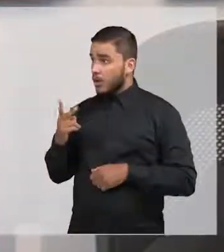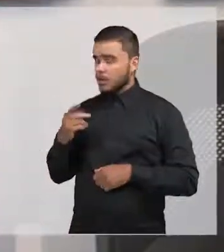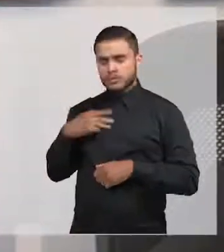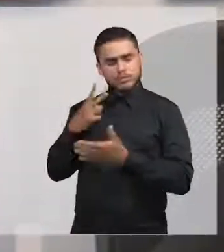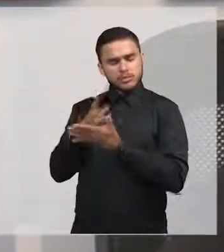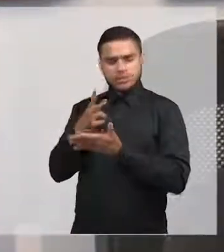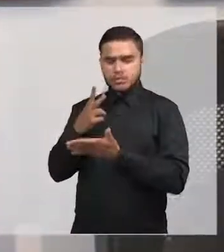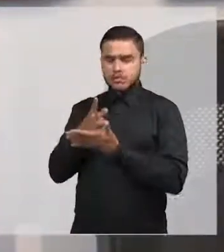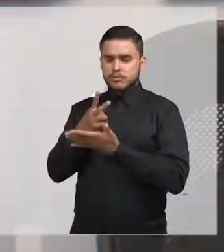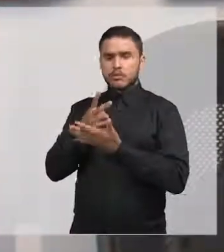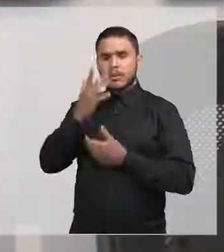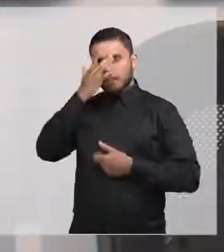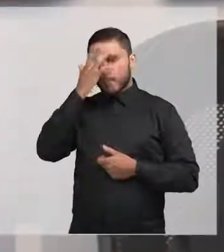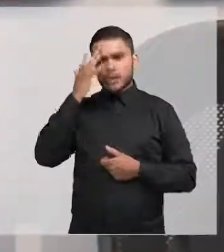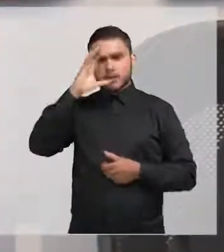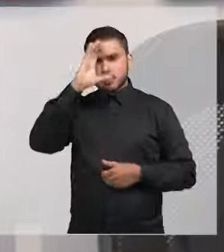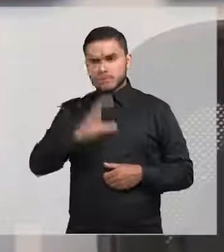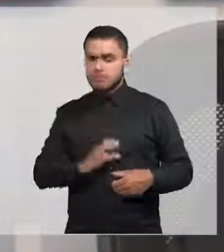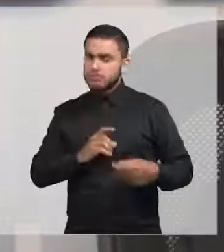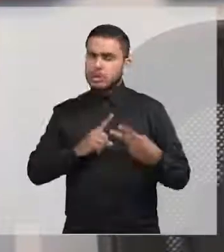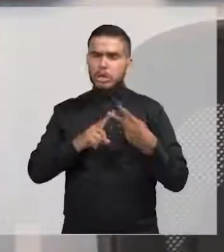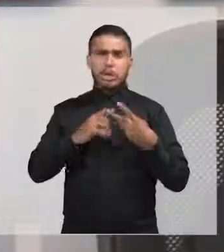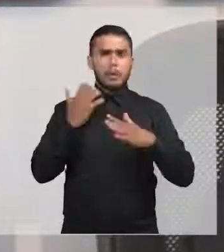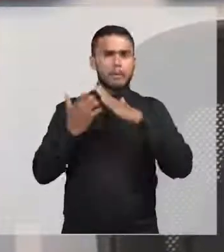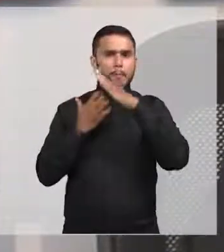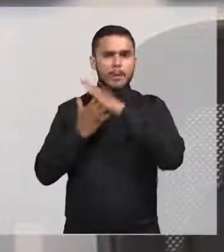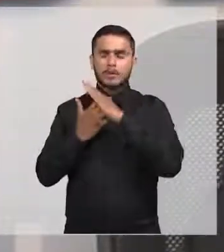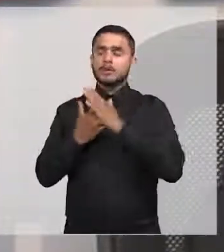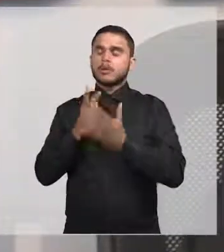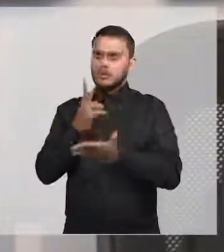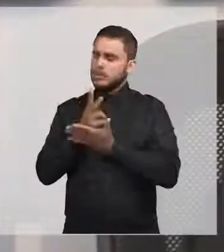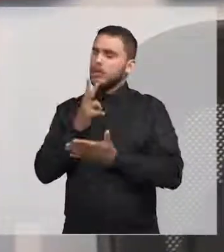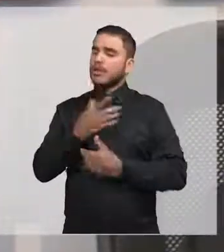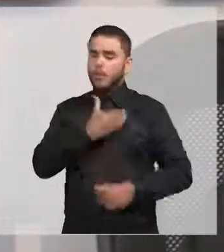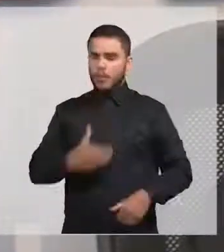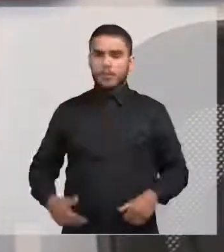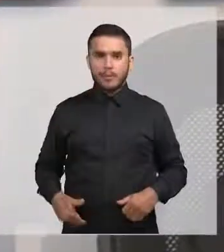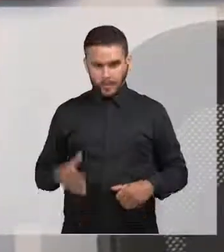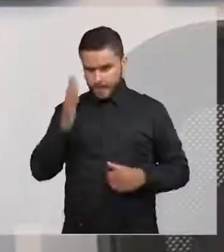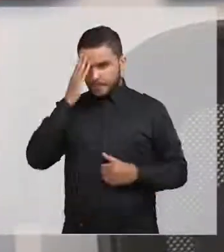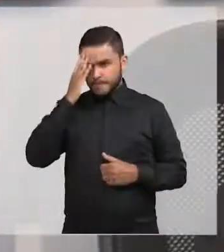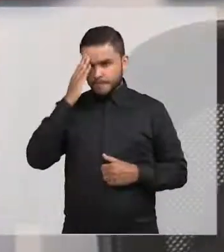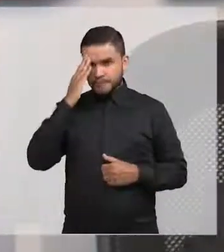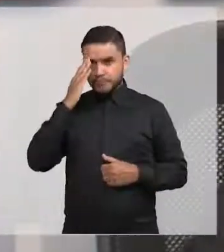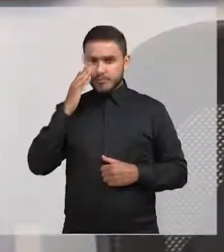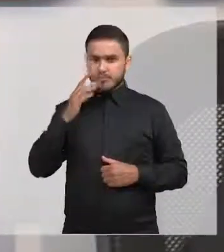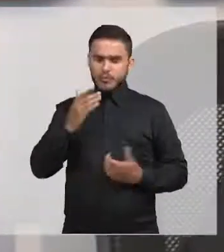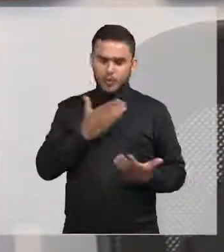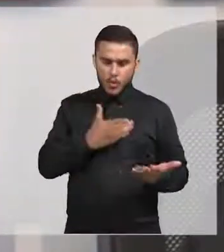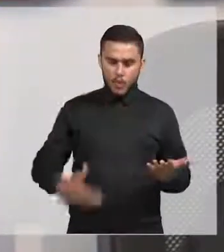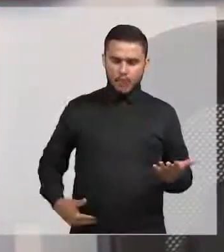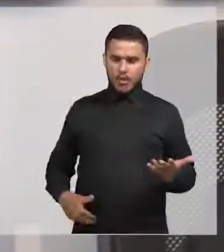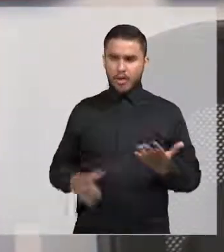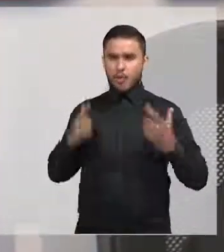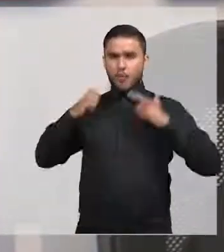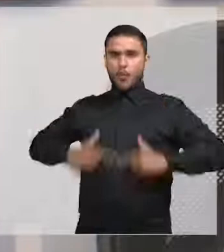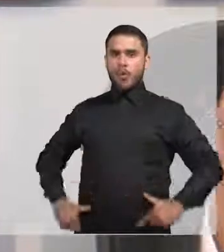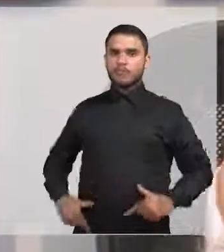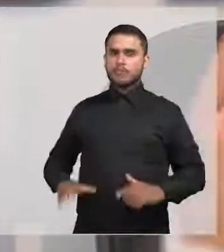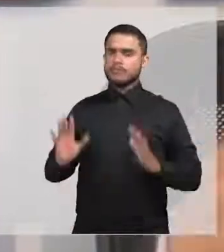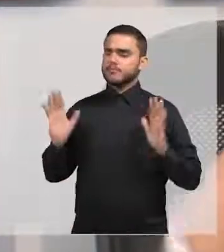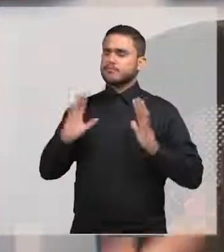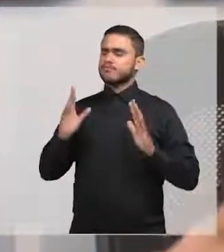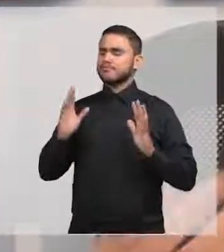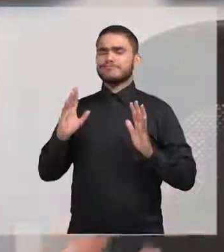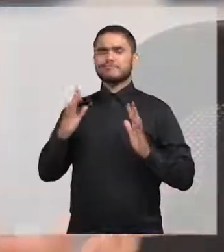da vida do cidadão comum, das empresas, nada. Então, essa balela de Estado máximo e mínimo é só muito mais uma